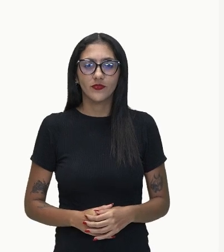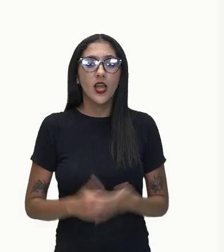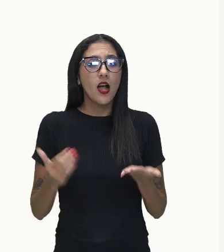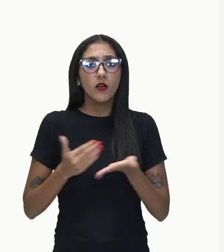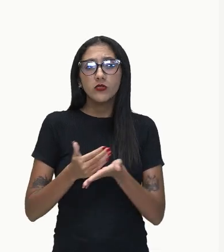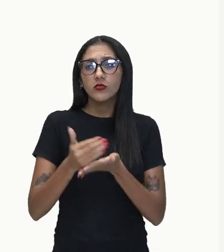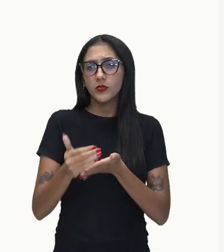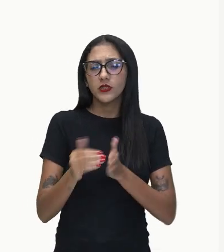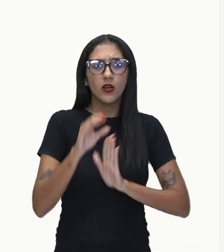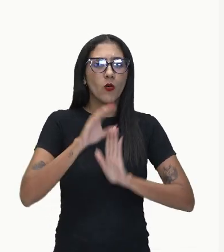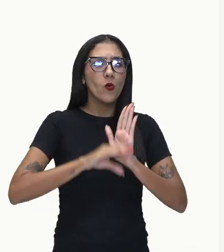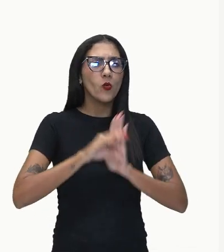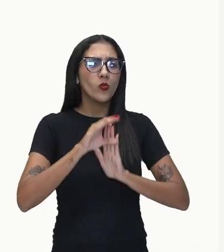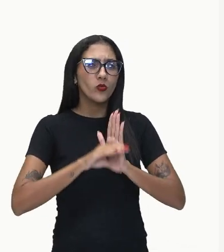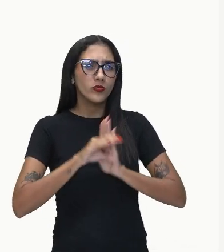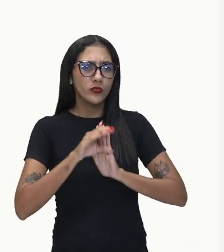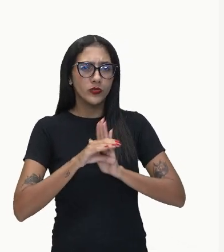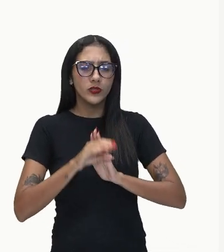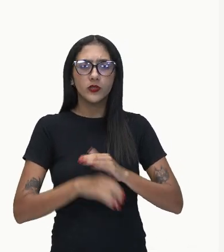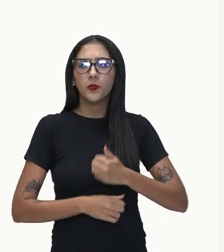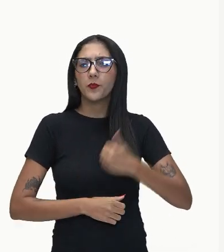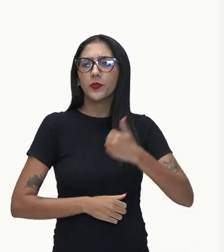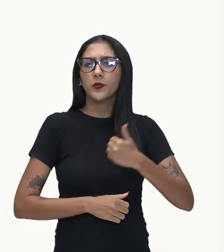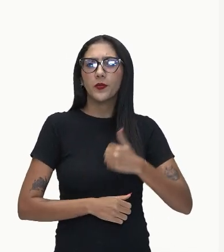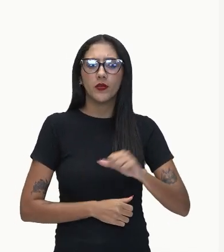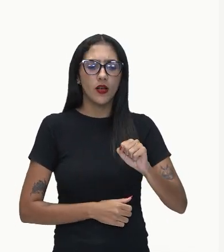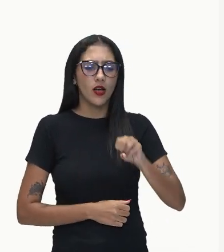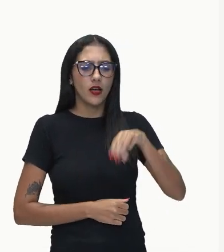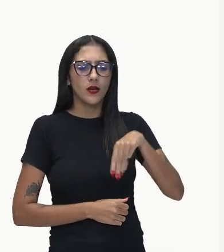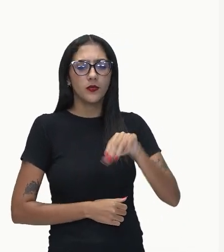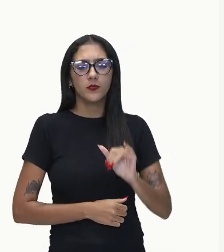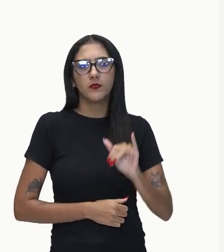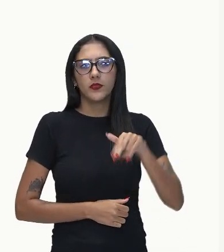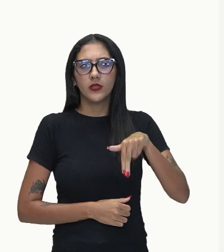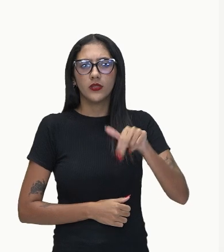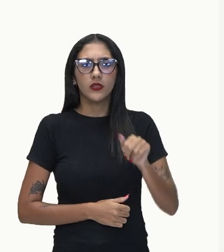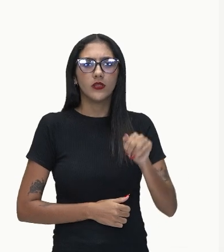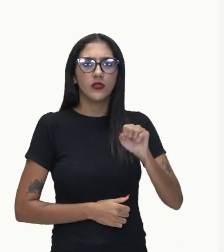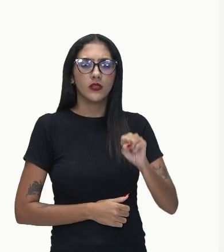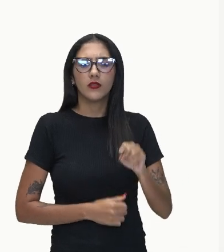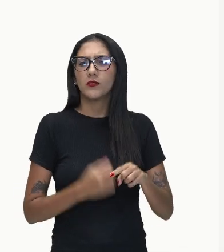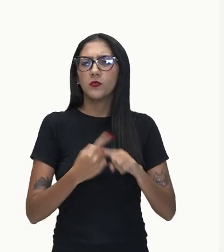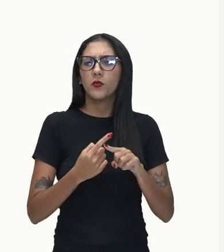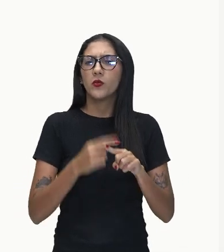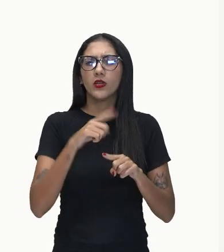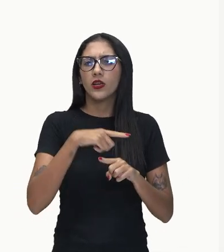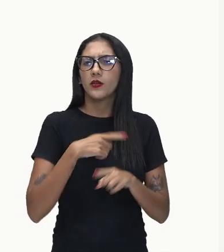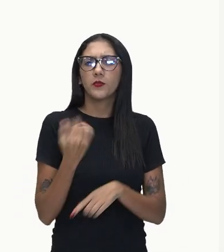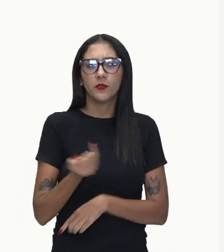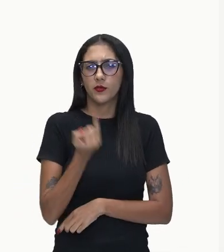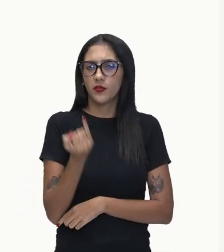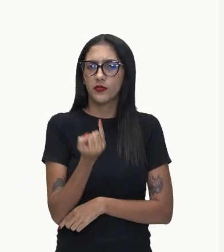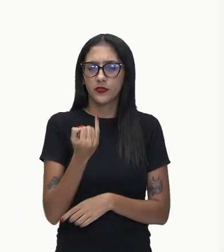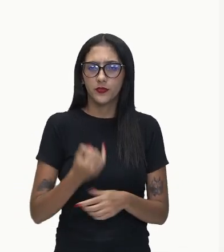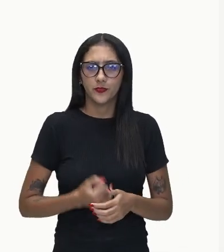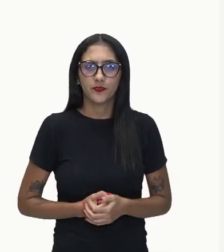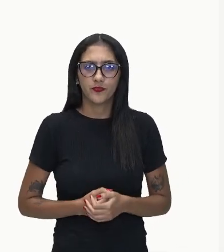conceito das aminas, né? Com a importância de se estudar as aminas. Os